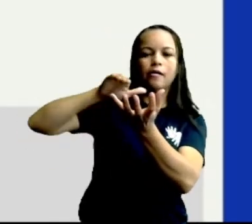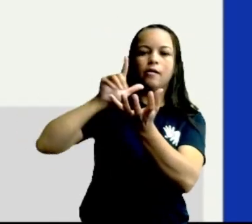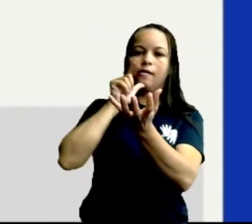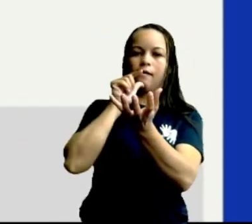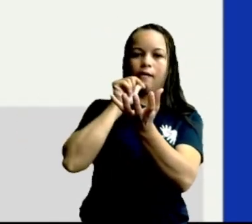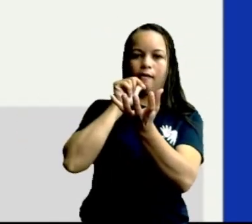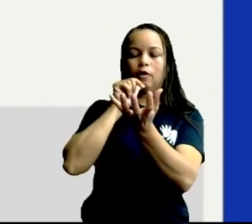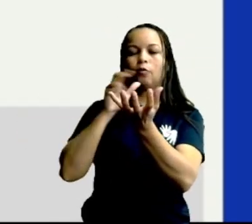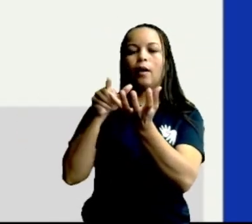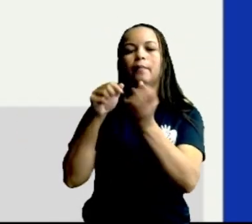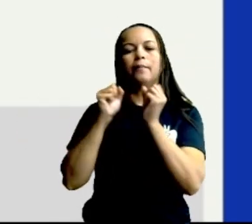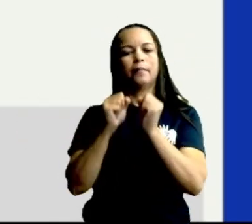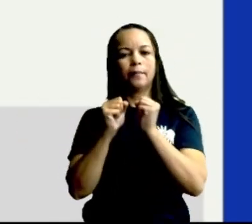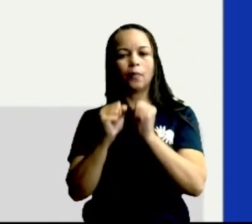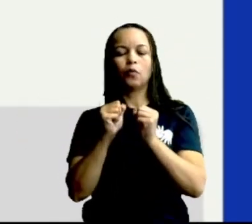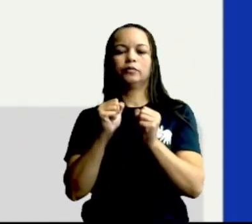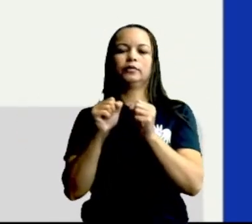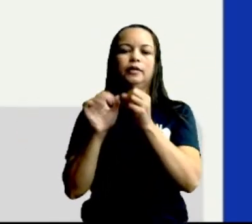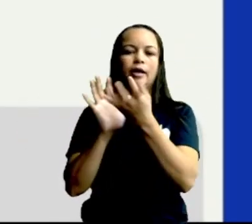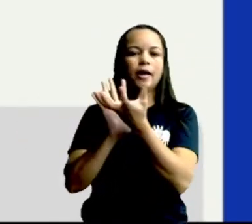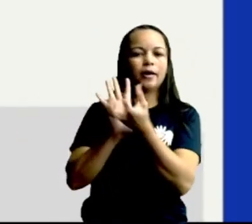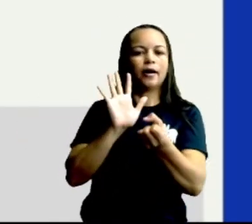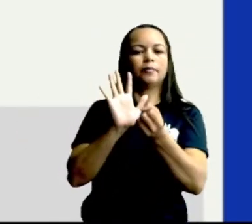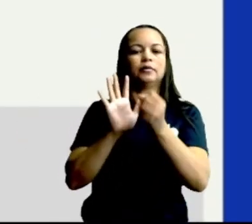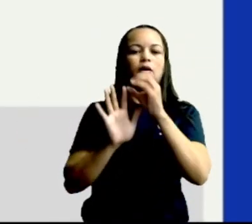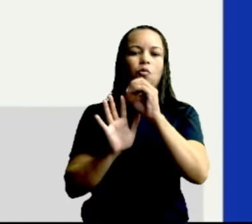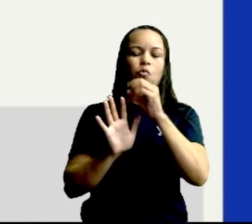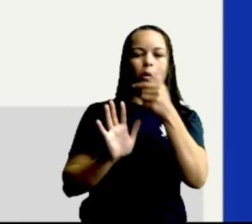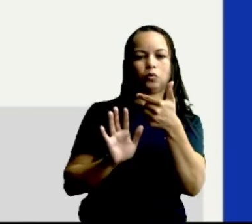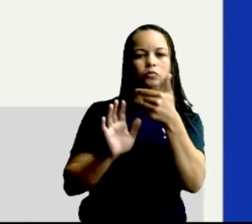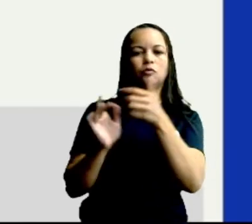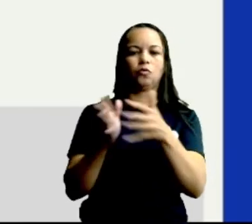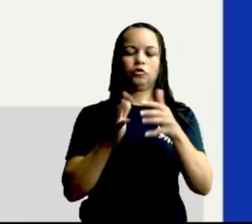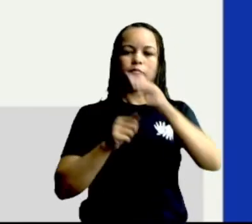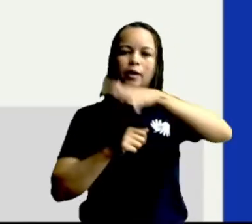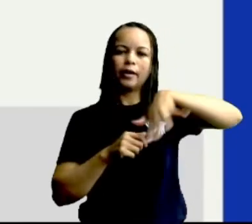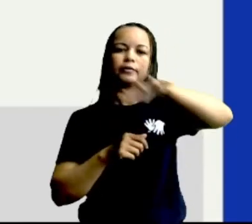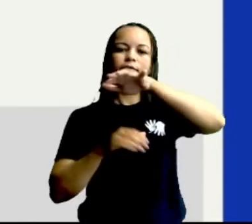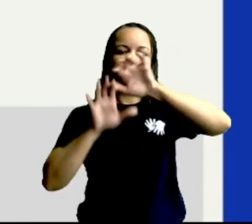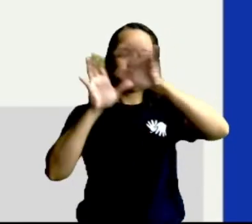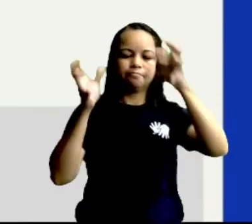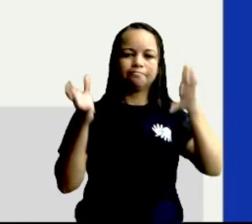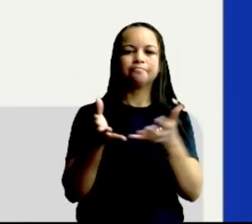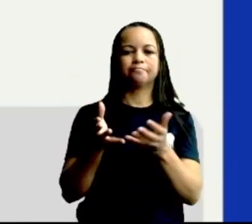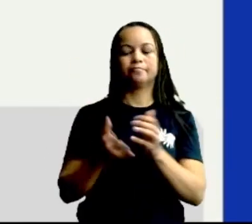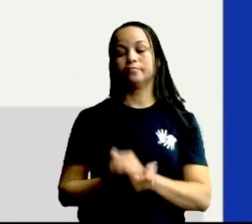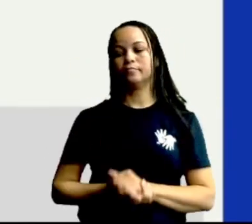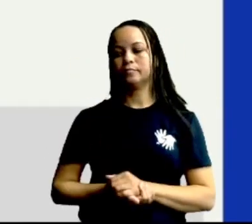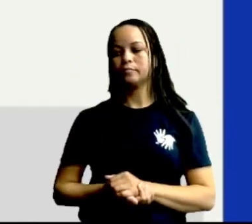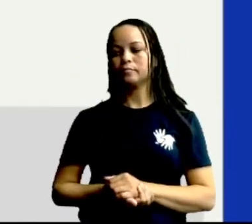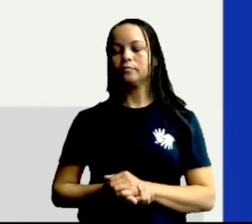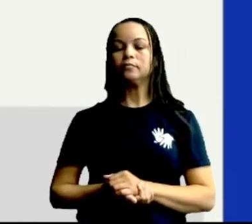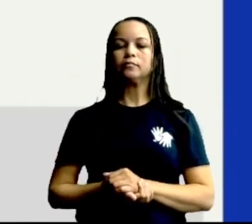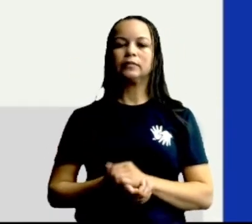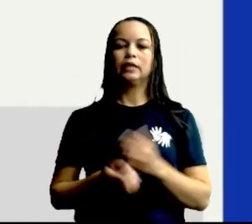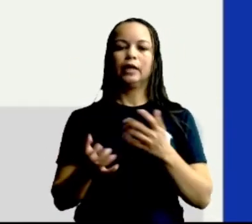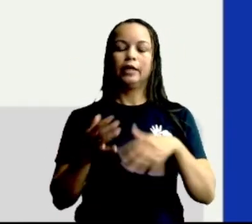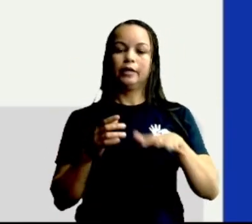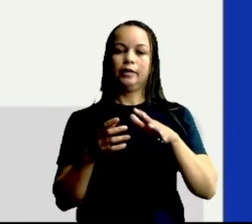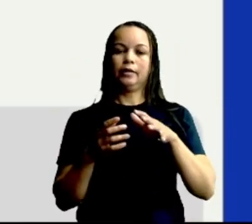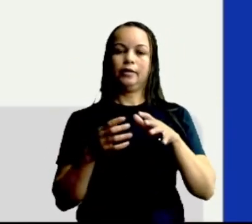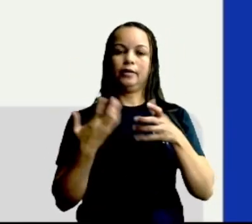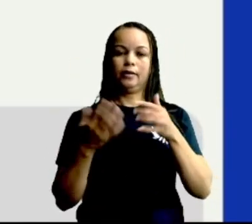captar ali, ó, o oxigênio presente na atmosfera. E plantas aquáticas